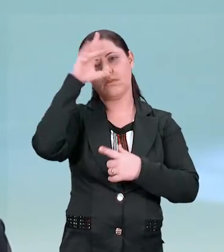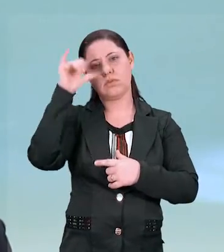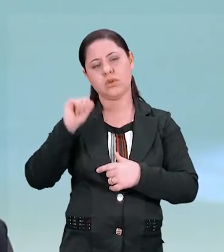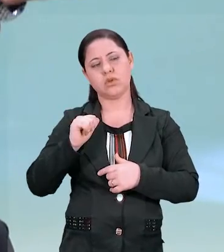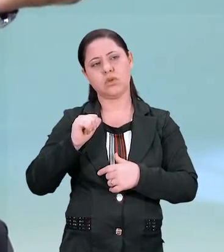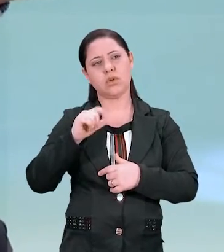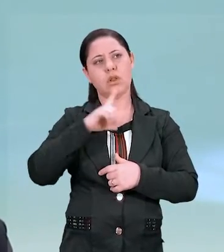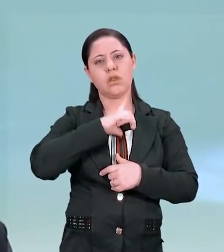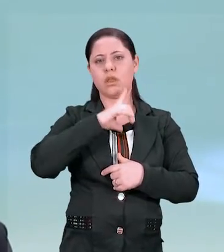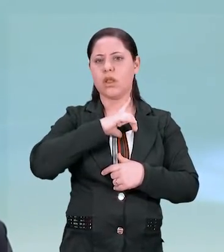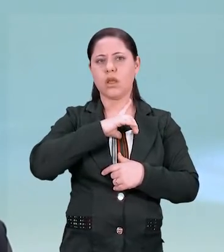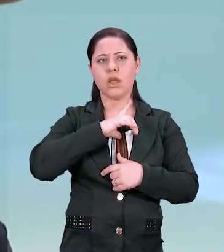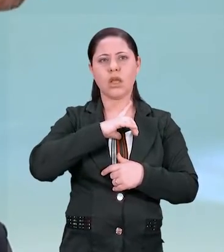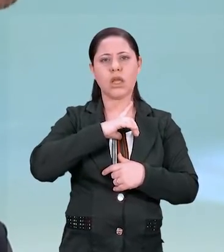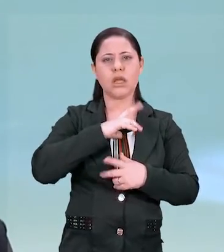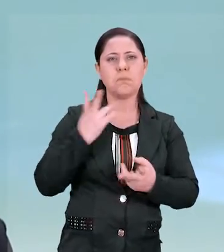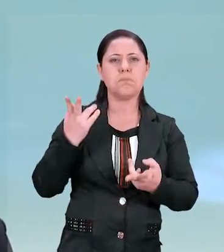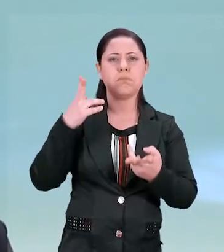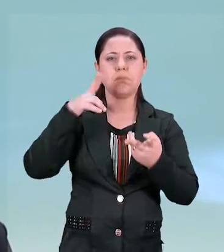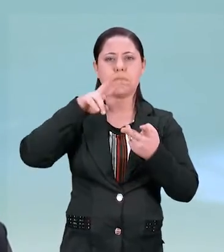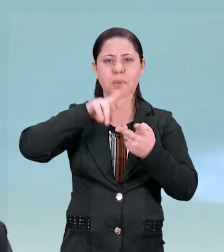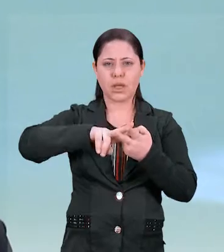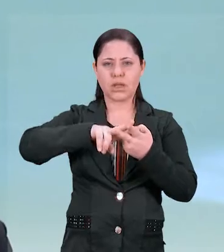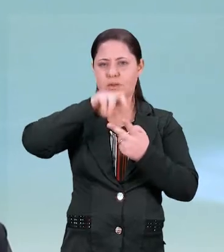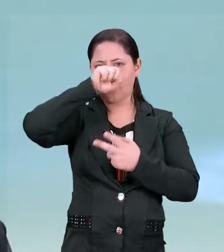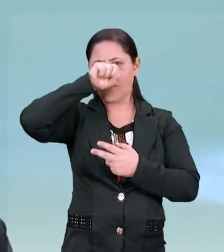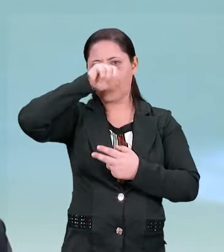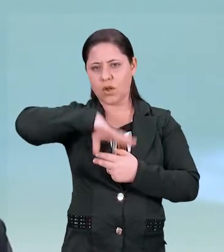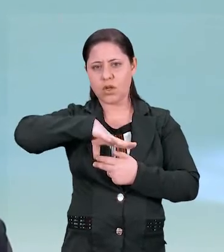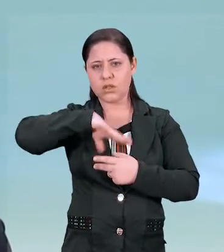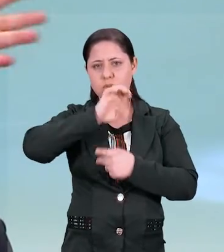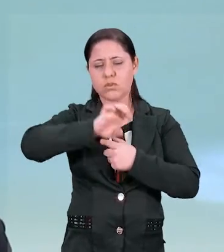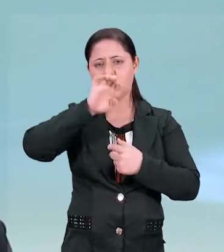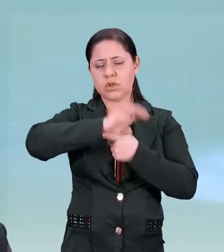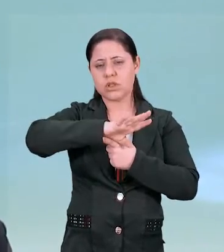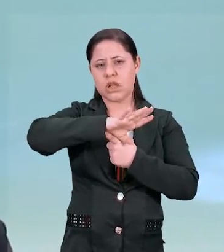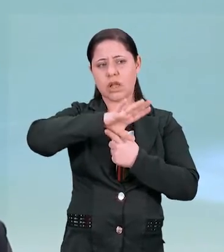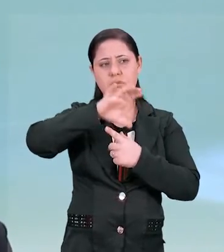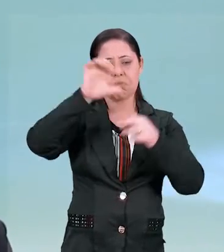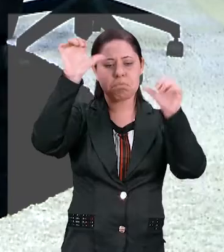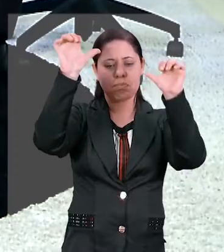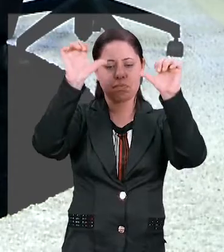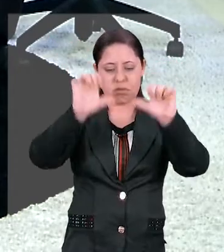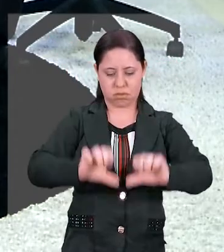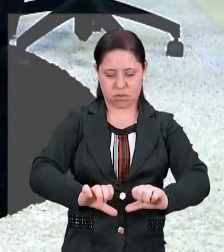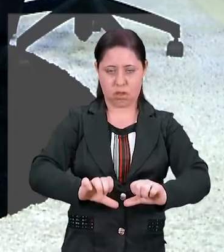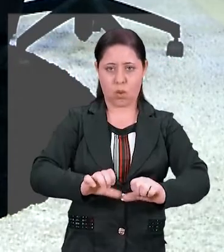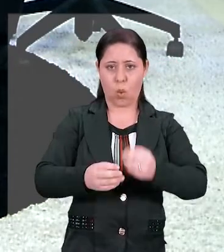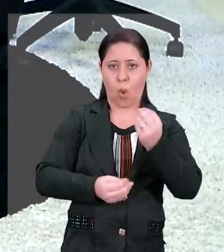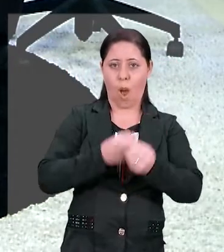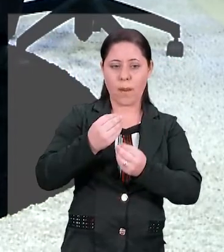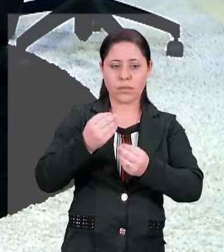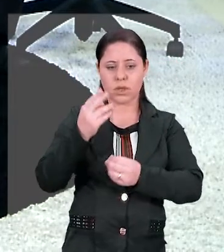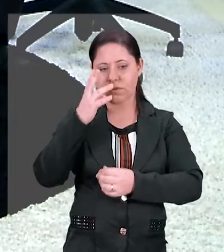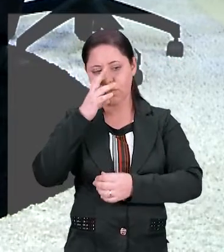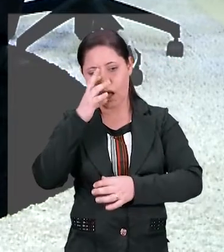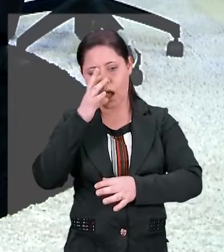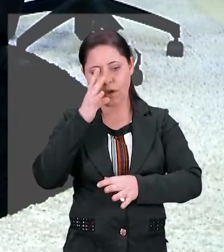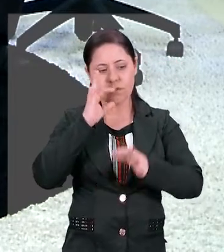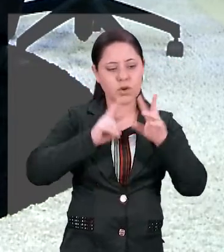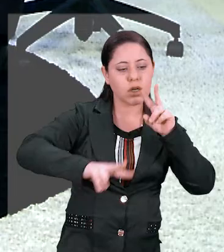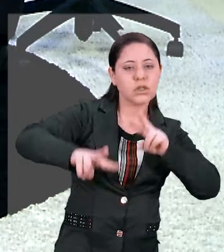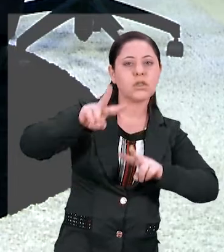ingrediente prisional e de violência para que esse Estado fosse uma catástrofe do ponto de vista de segurança pública. E não é,